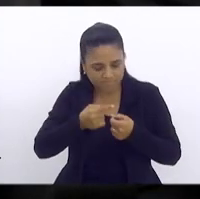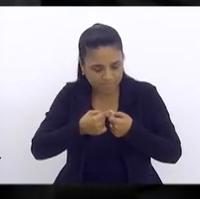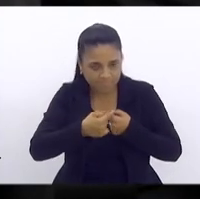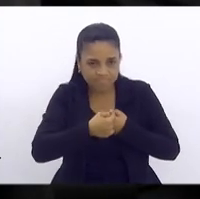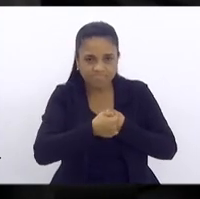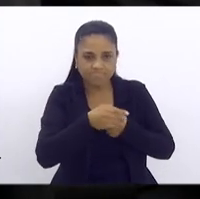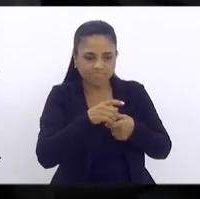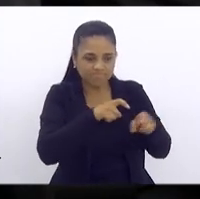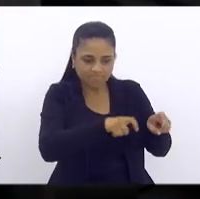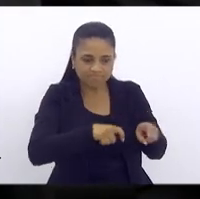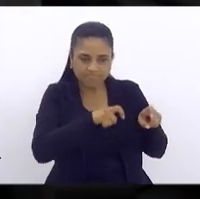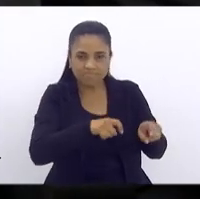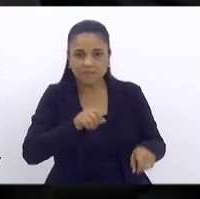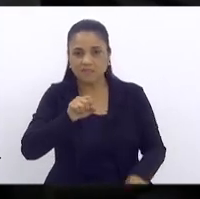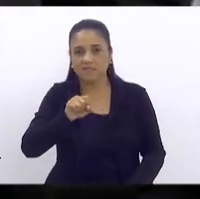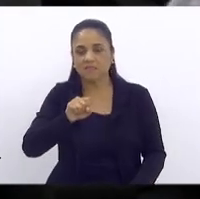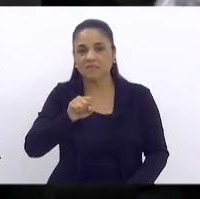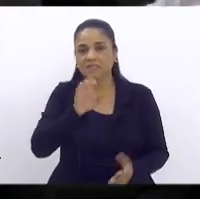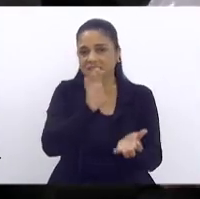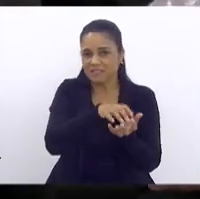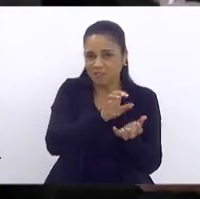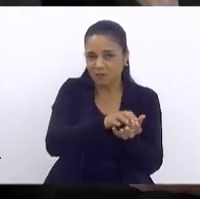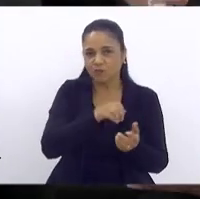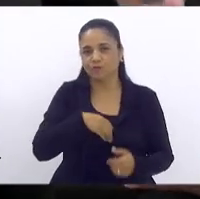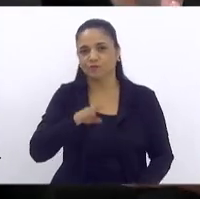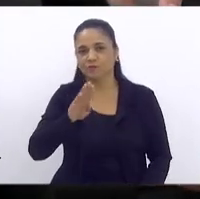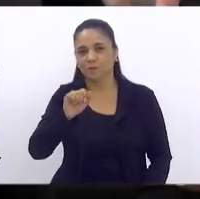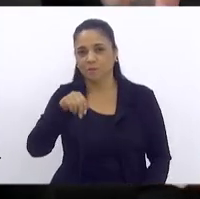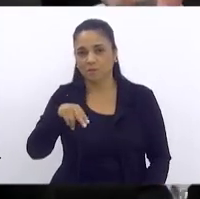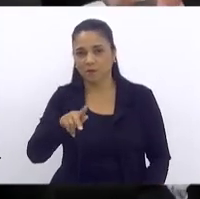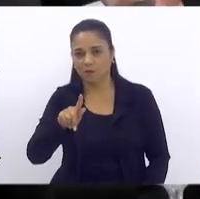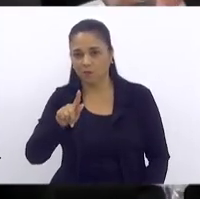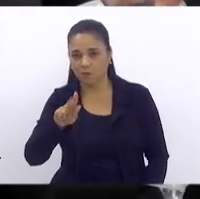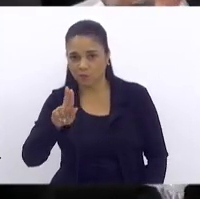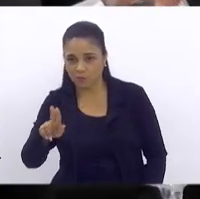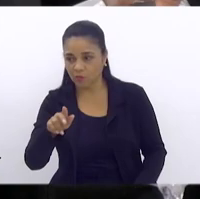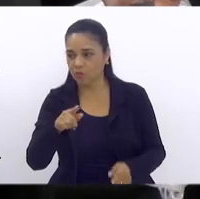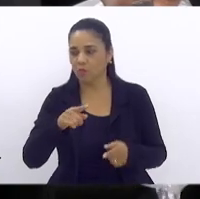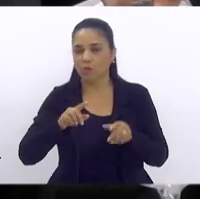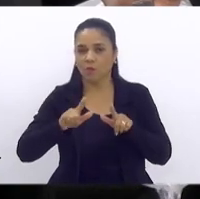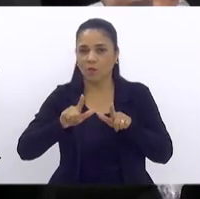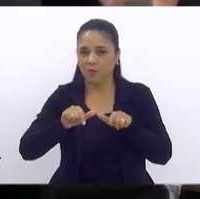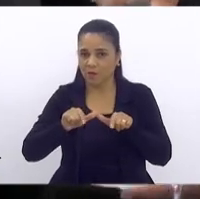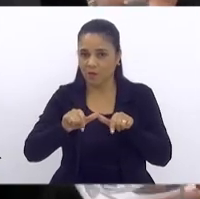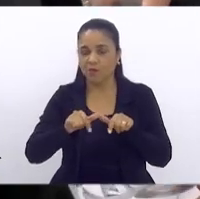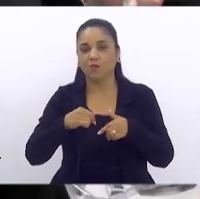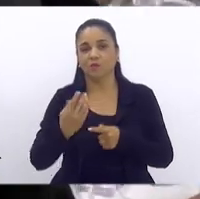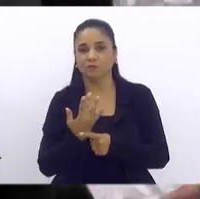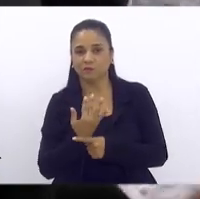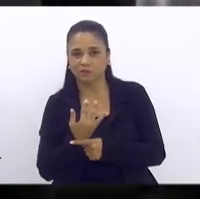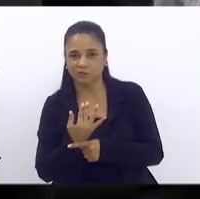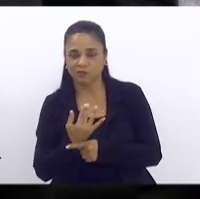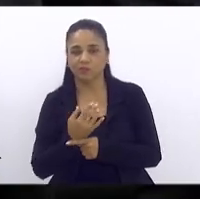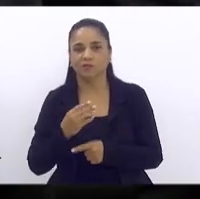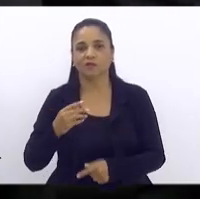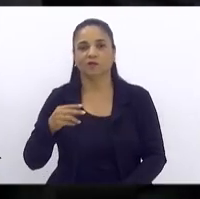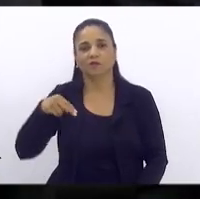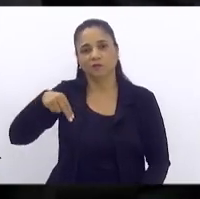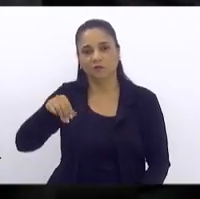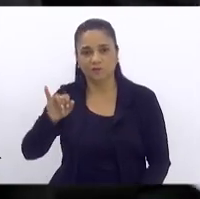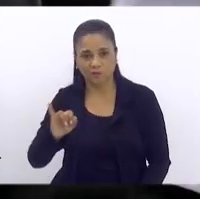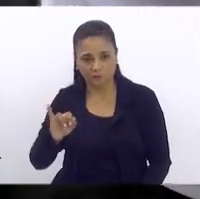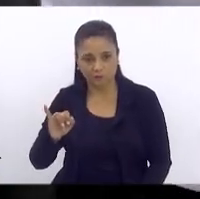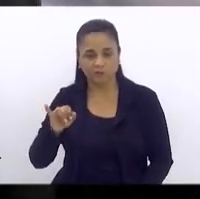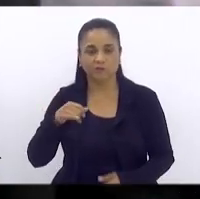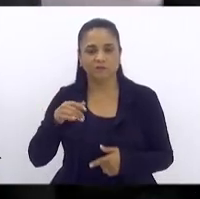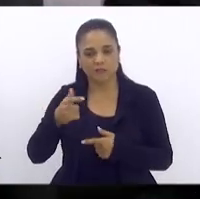Então, Leopoldina, Santa Cruz, Bangu, logo em seguida vem outros municípios, né? Duque de Caxias, Nova Iguaçu também. e